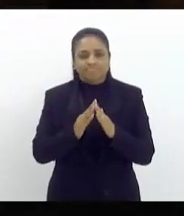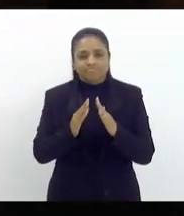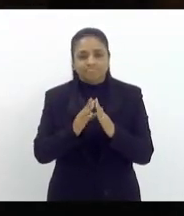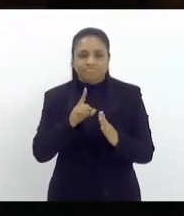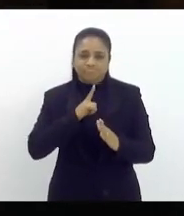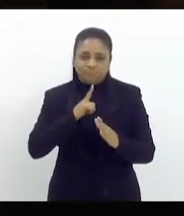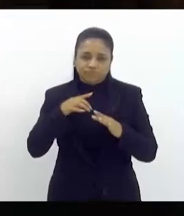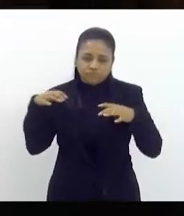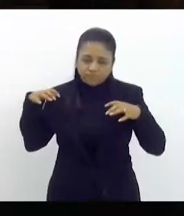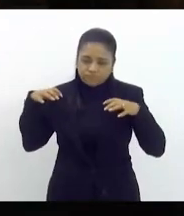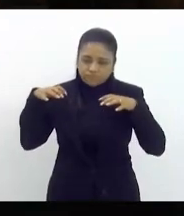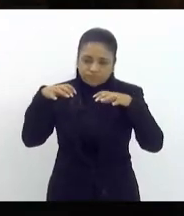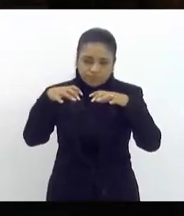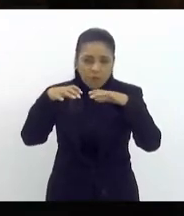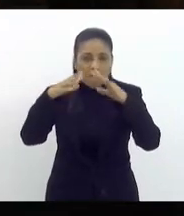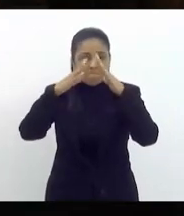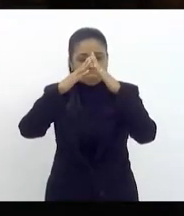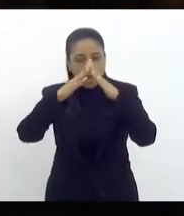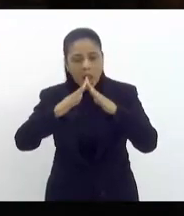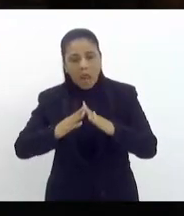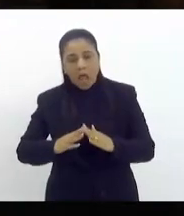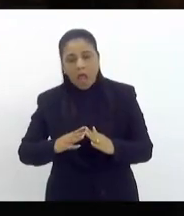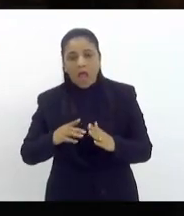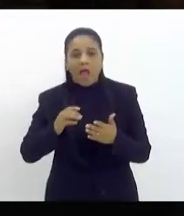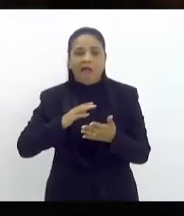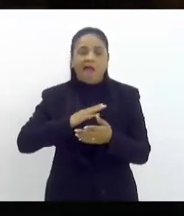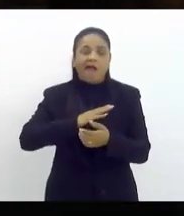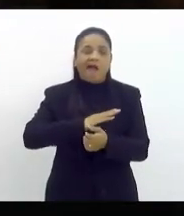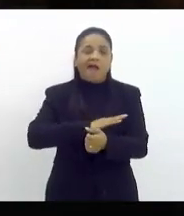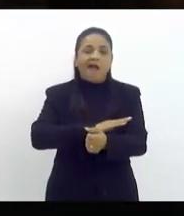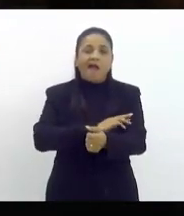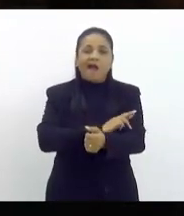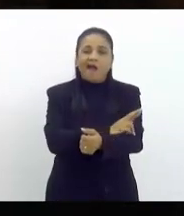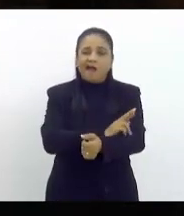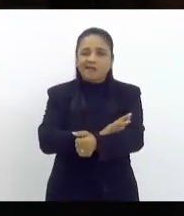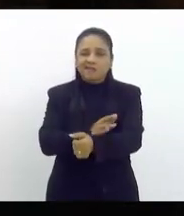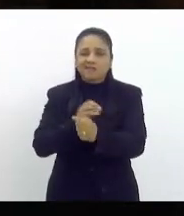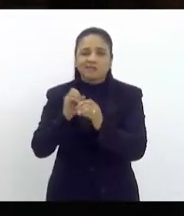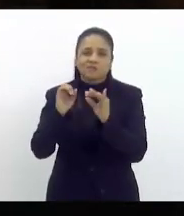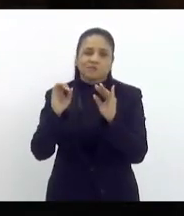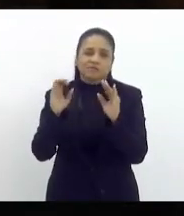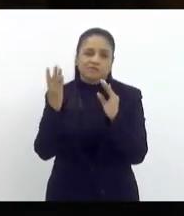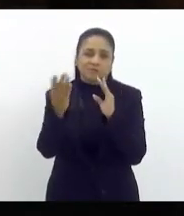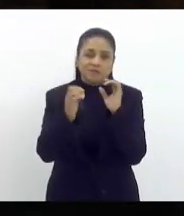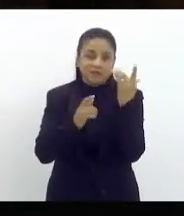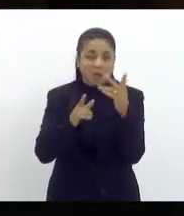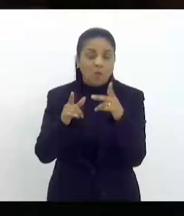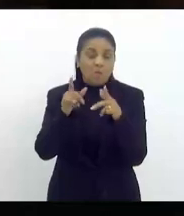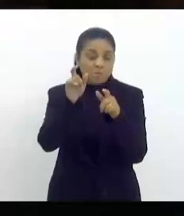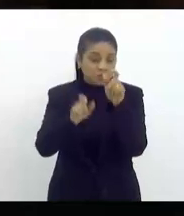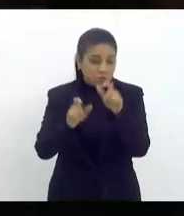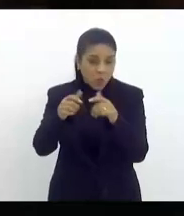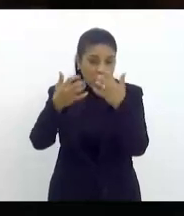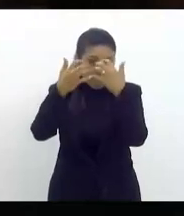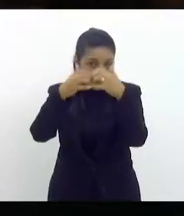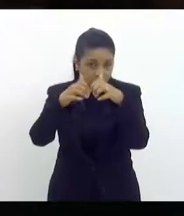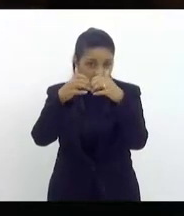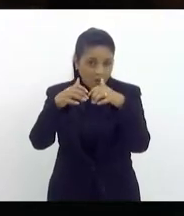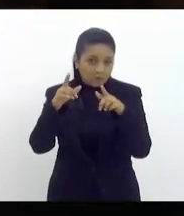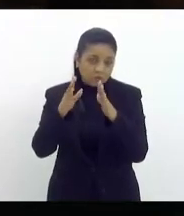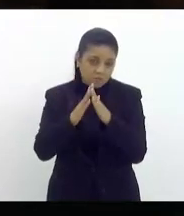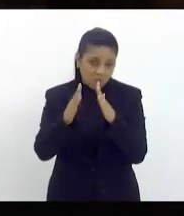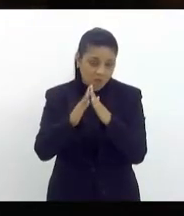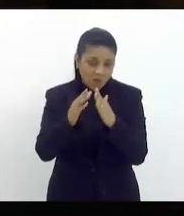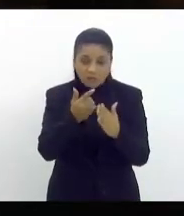diante também daquilo que a gente pode falar sobre racismo ambiental então são essas pessoas por exemplo de Petrópolis que não estão tendo